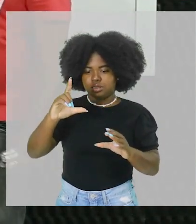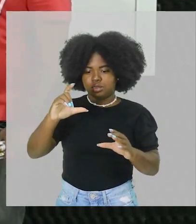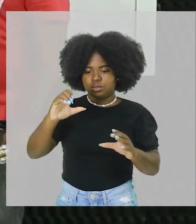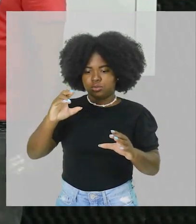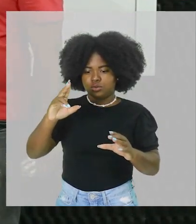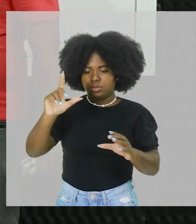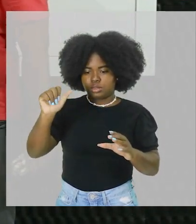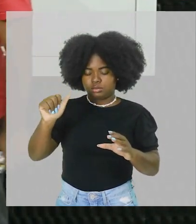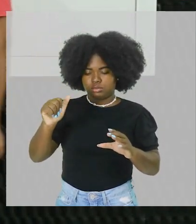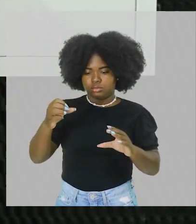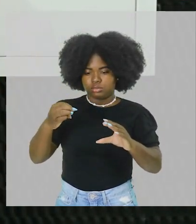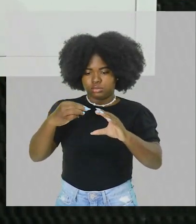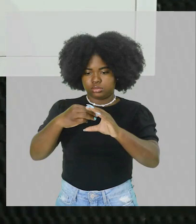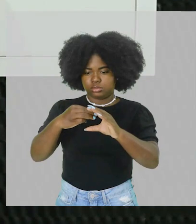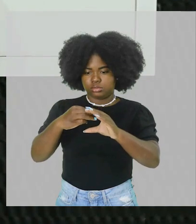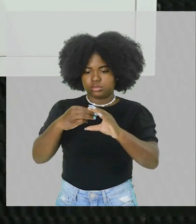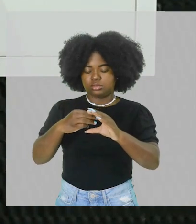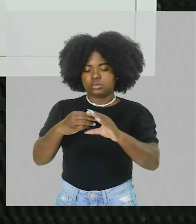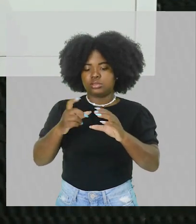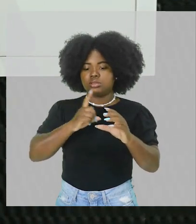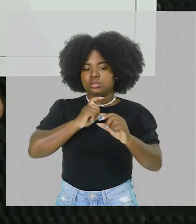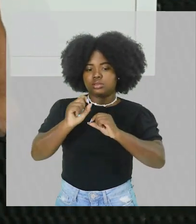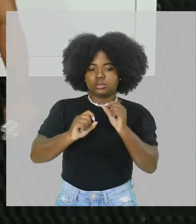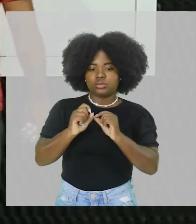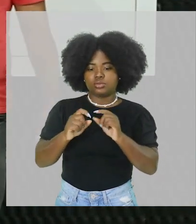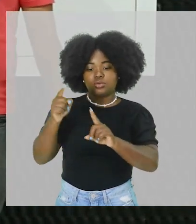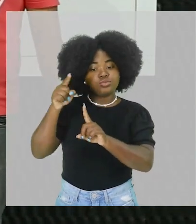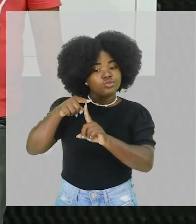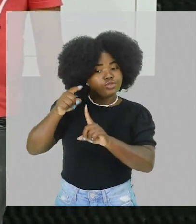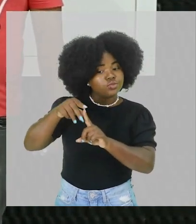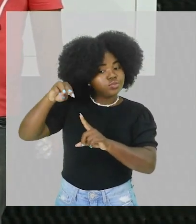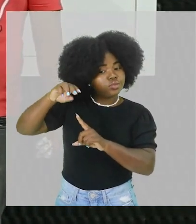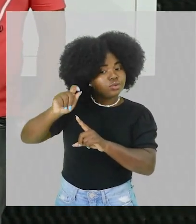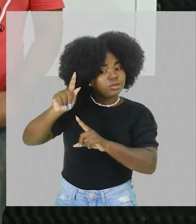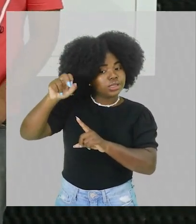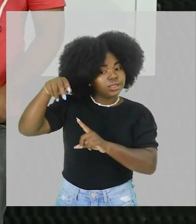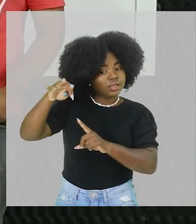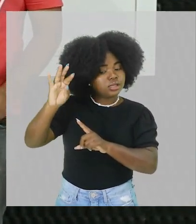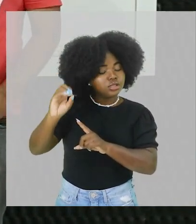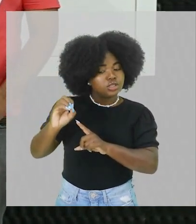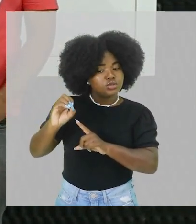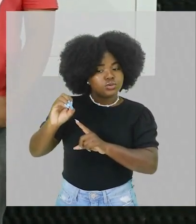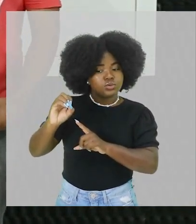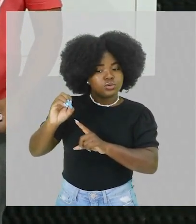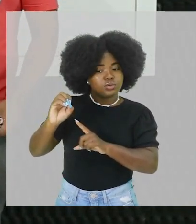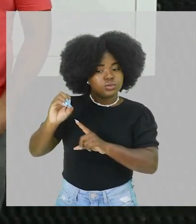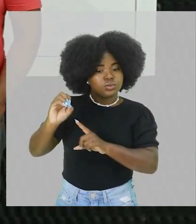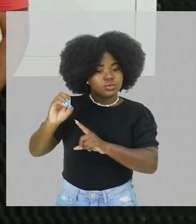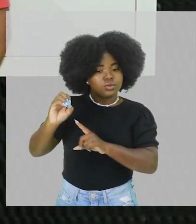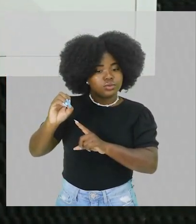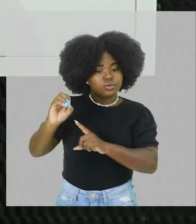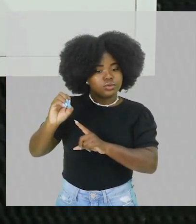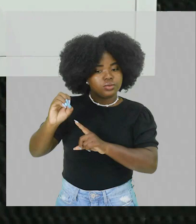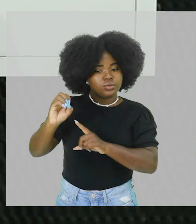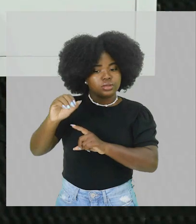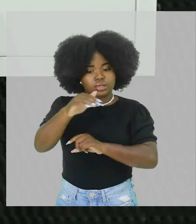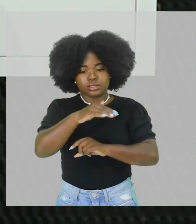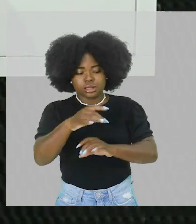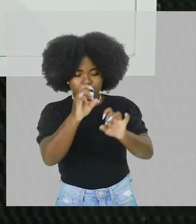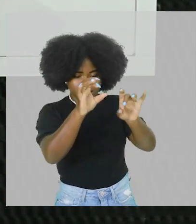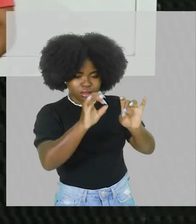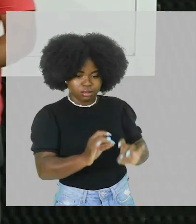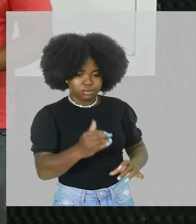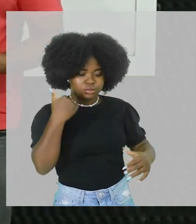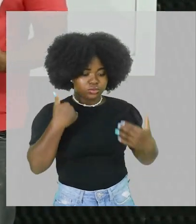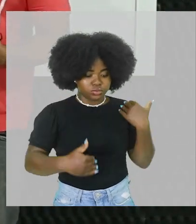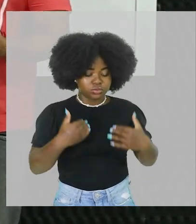que isso acontece graças a um fenômeno magnético, certo? E essa área específica do